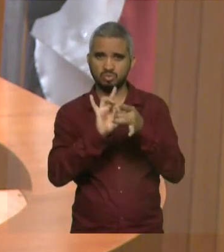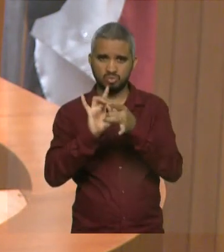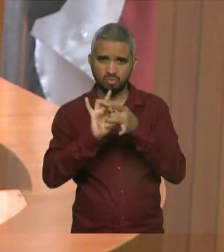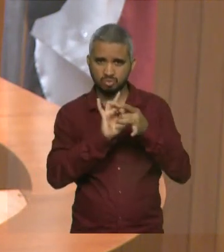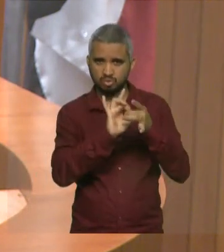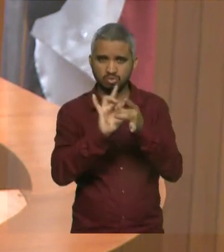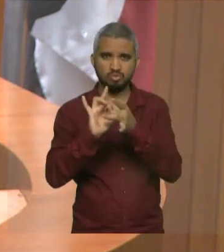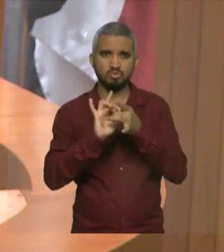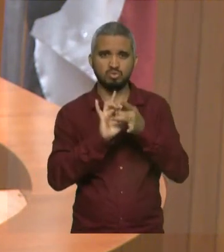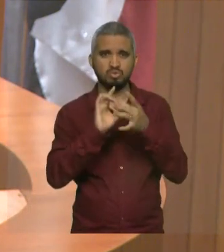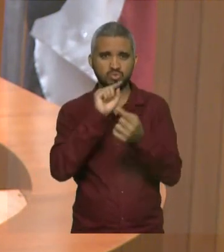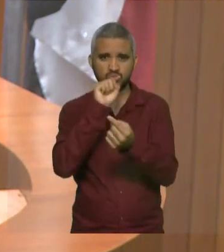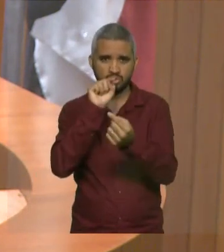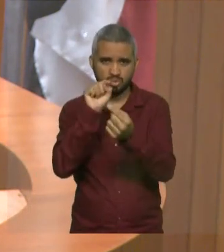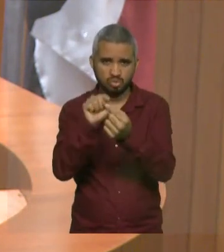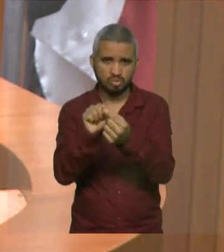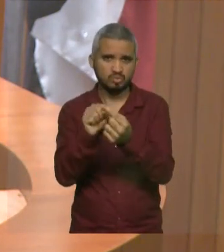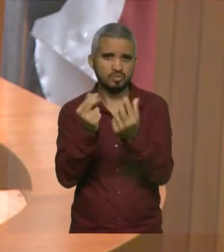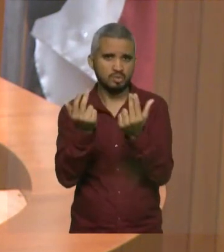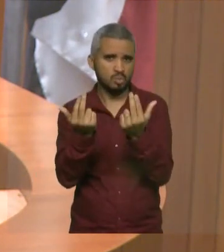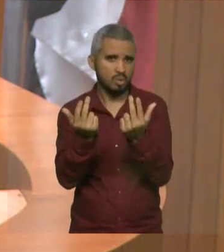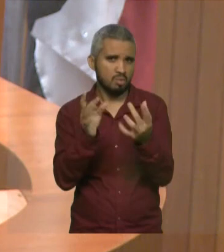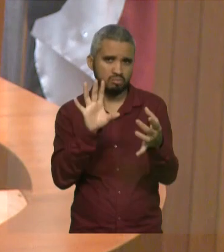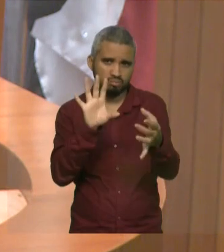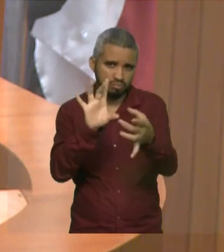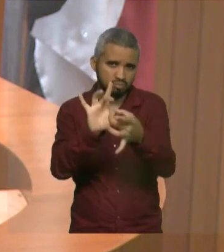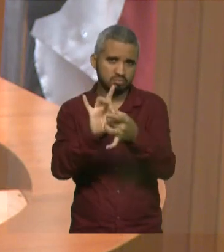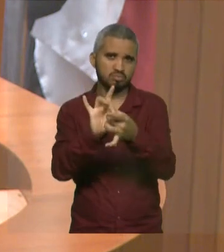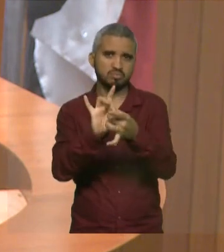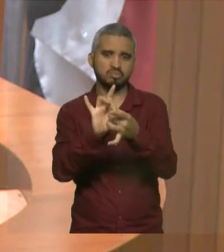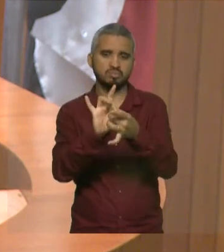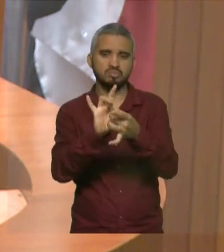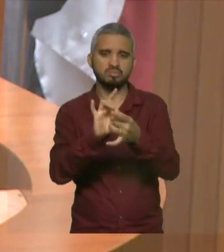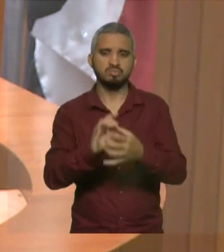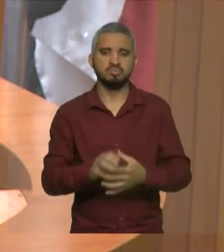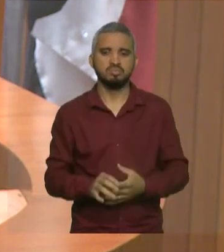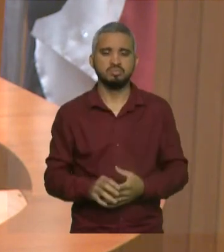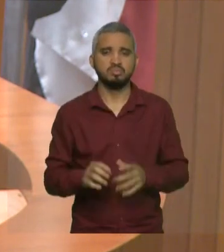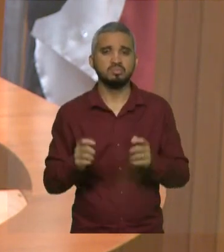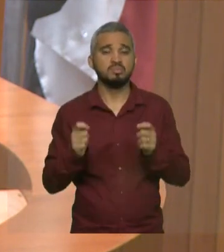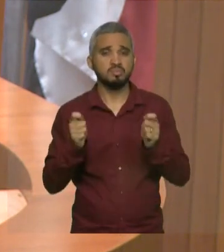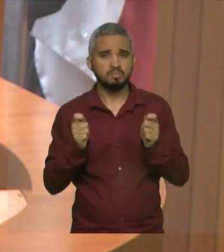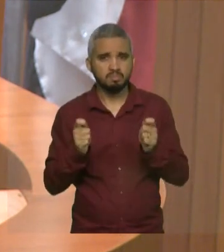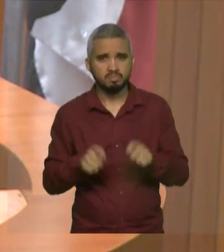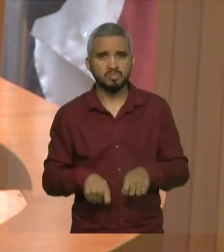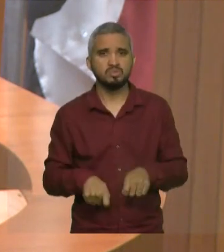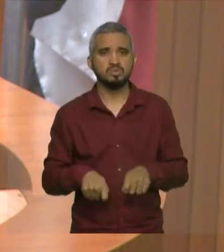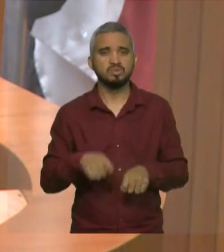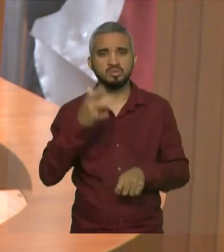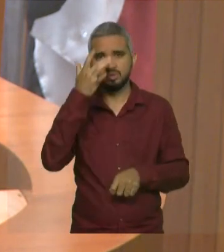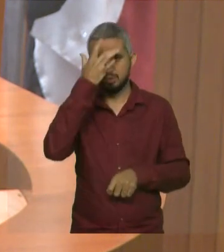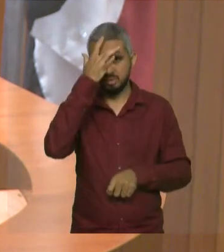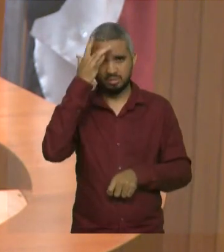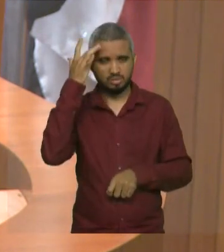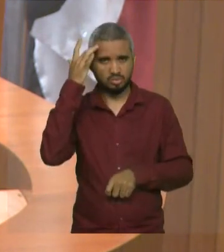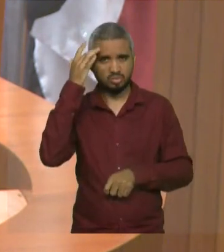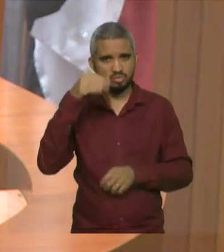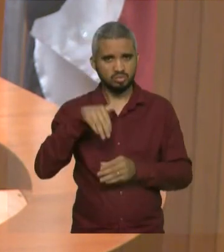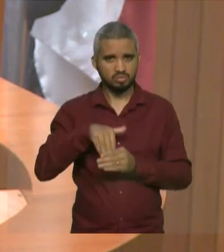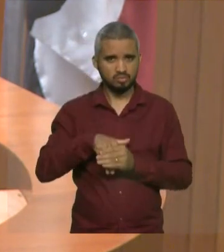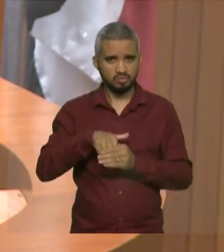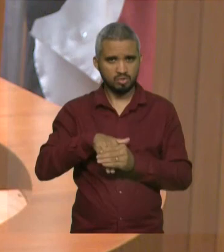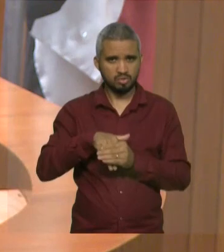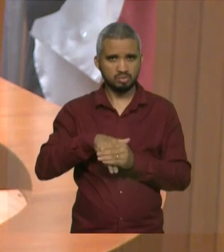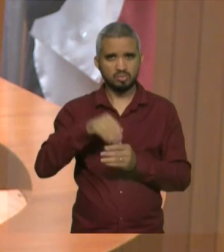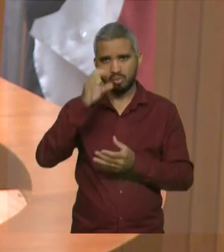comum que possa devolver a confiabilidade aos nossos eleitores. O